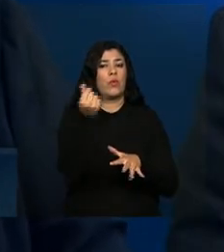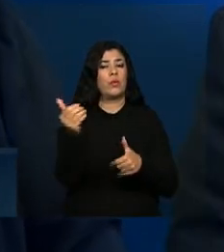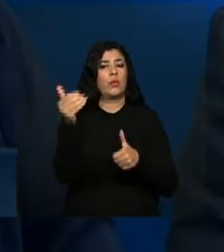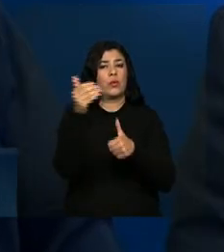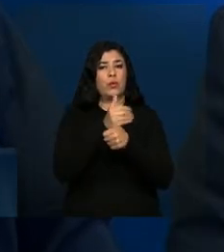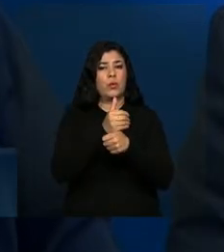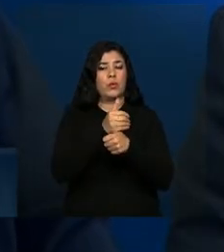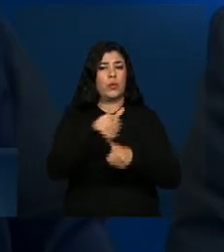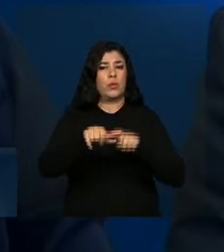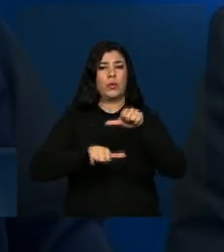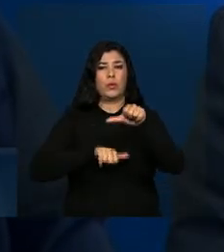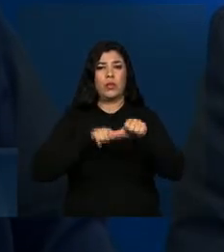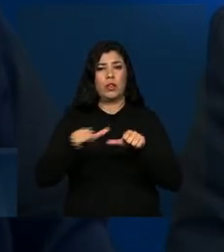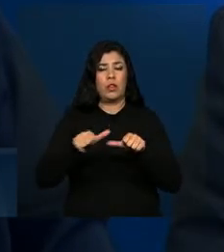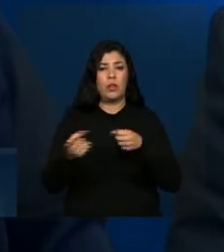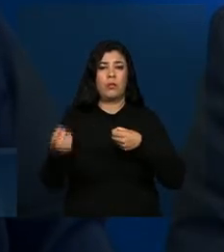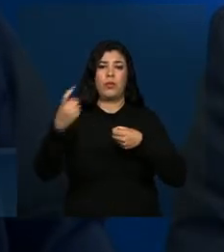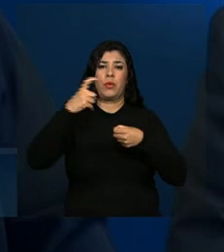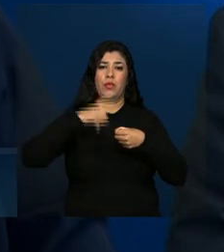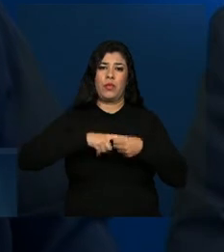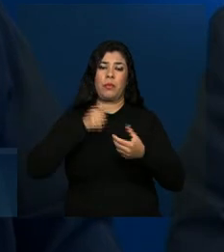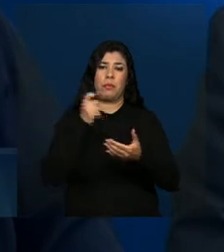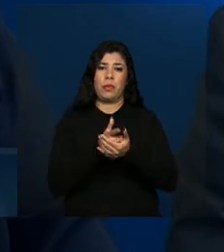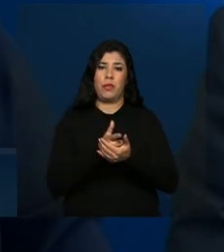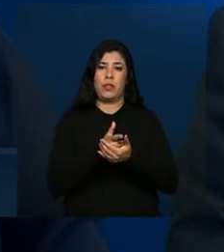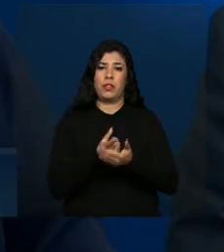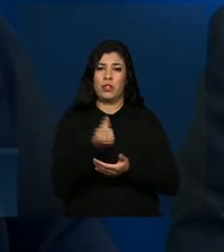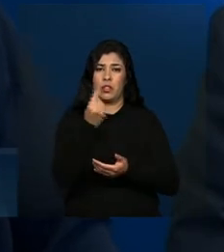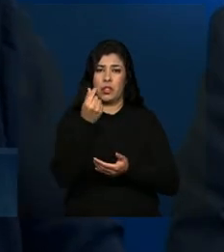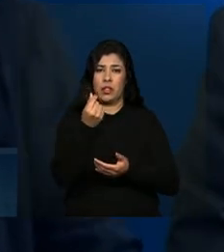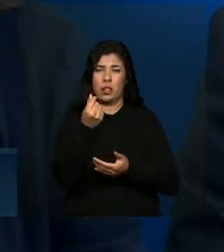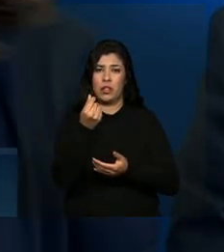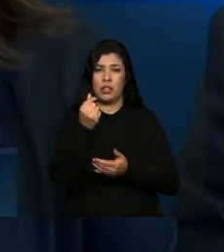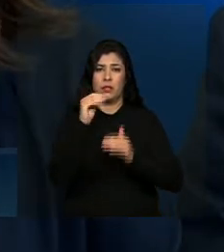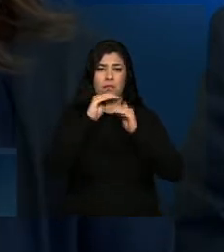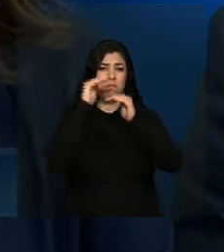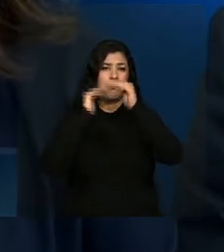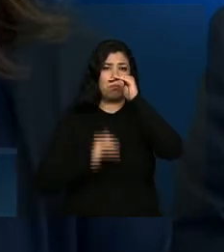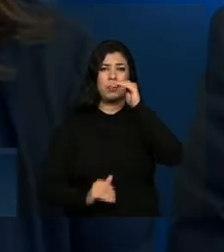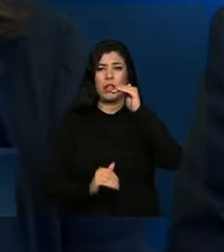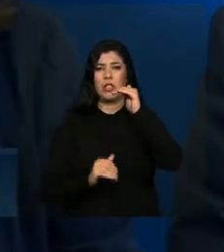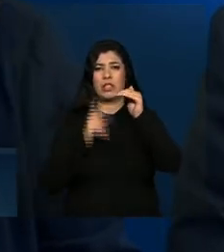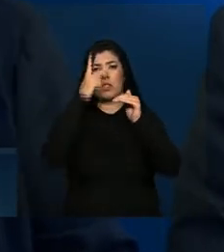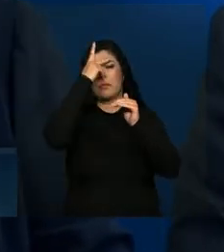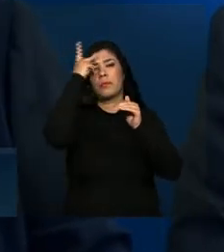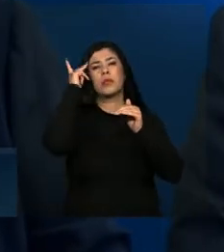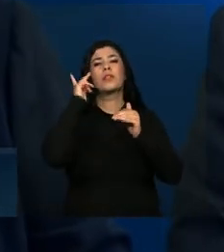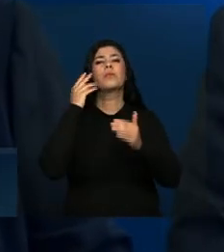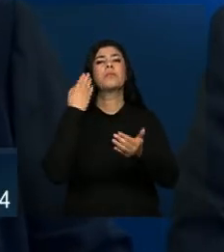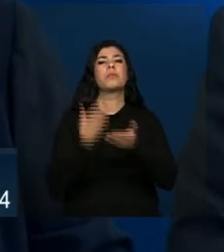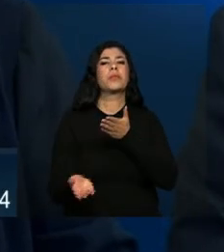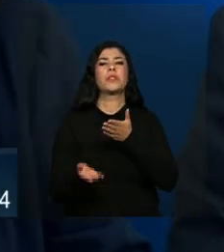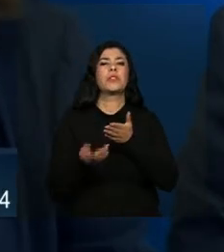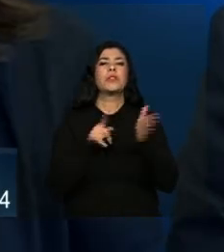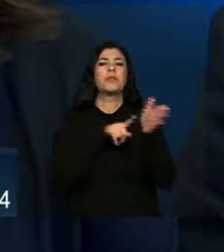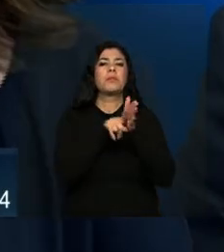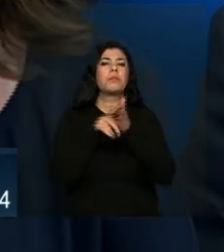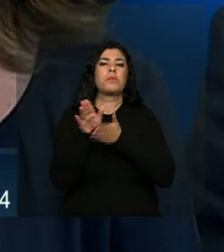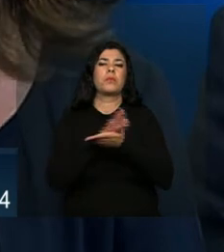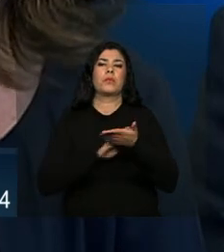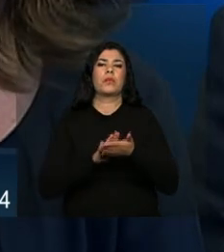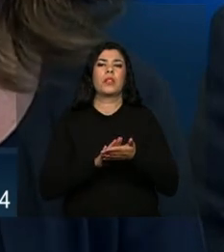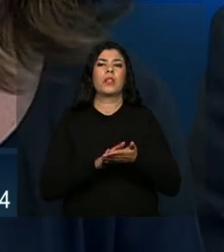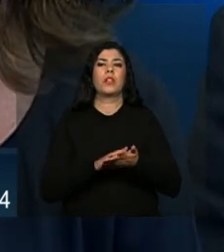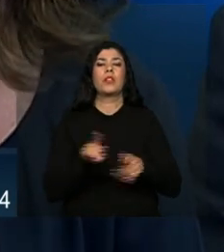substituição ou para devolução do dinheiro às vezes fica desiste mulante e isso acaba não acontecendo é